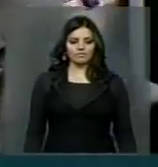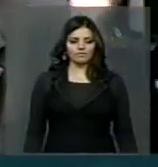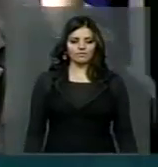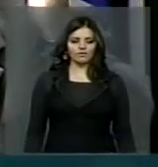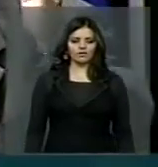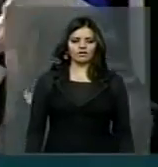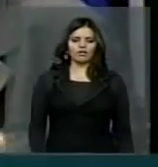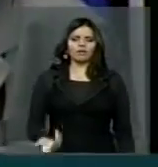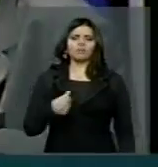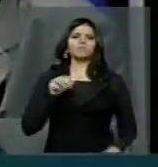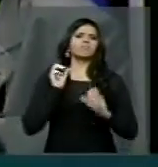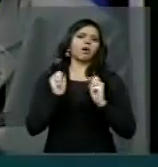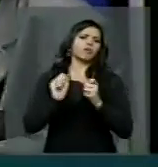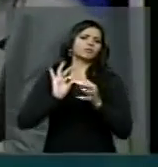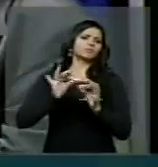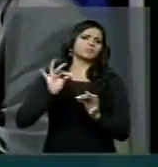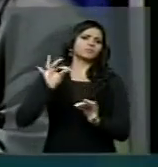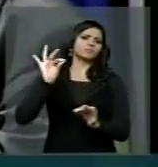Poderia falar mais aqui